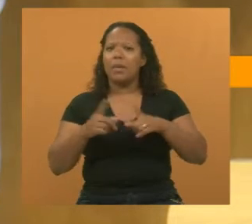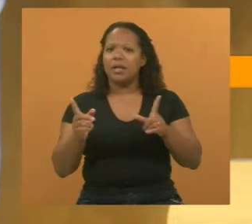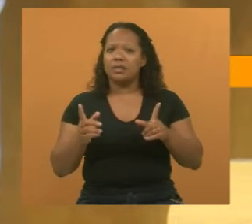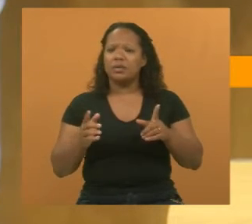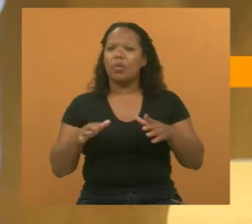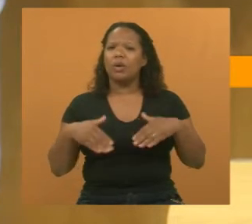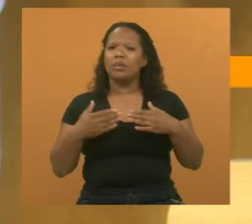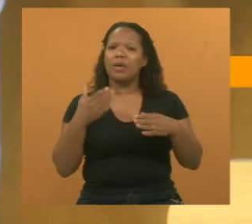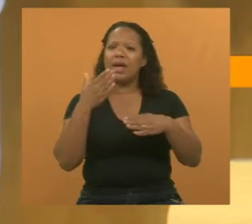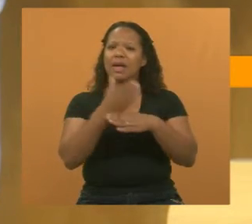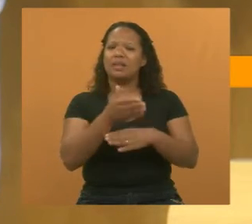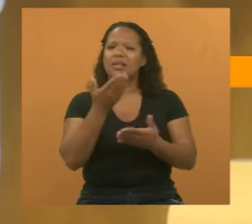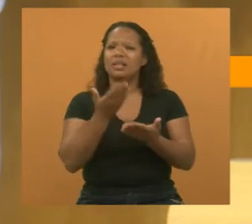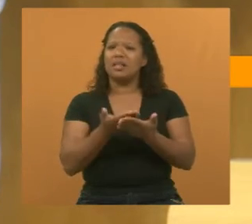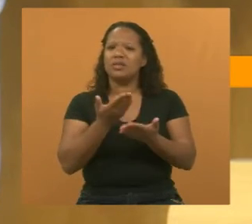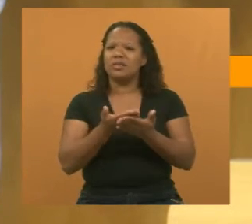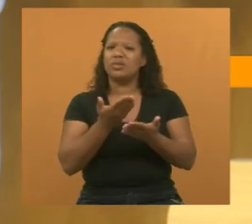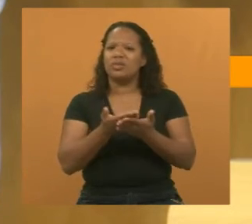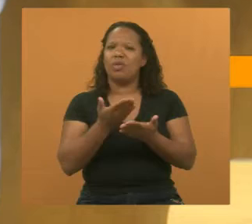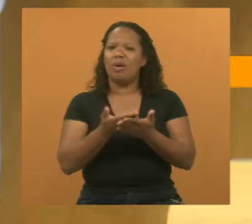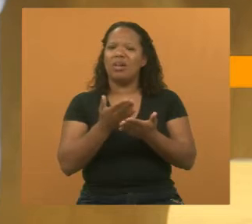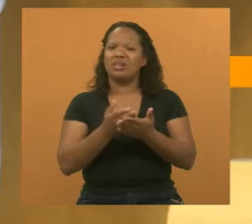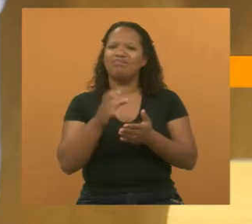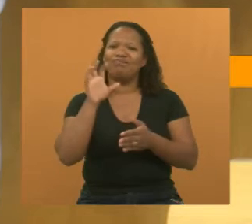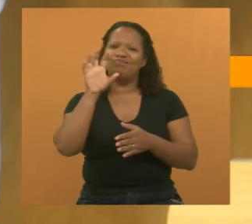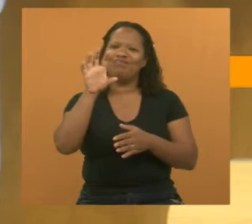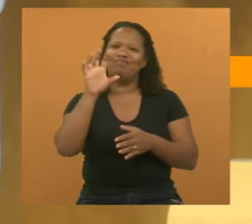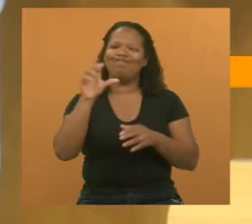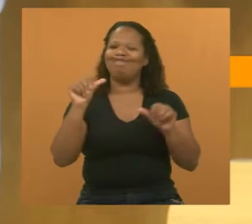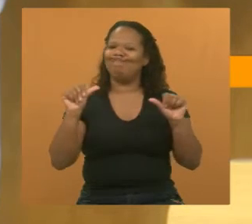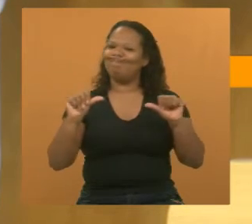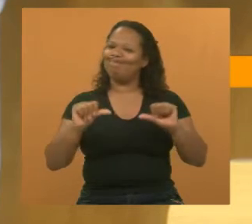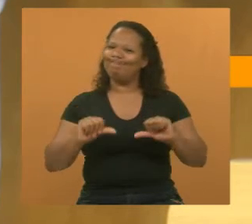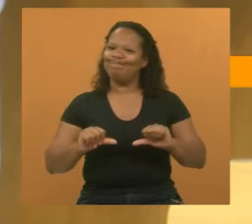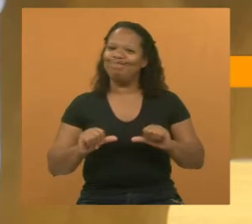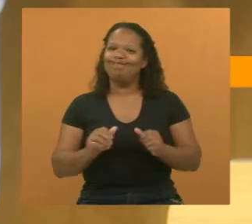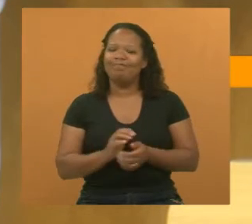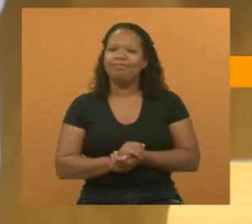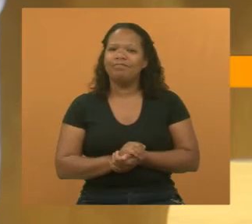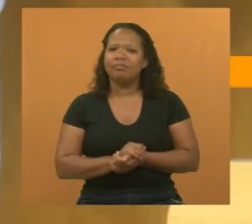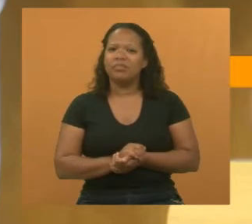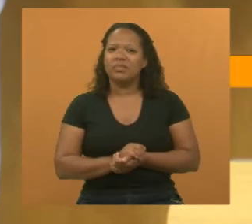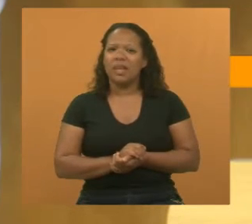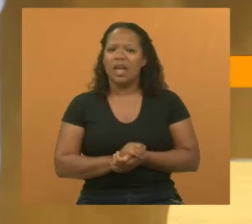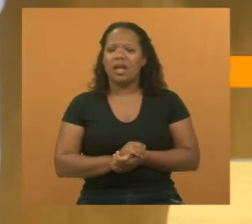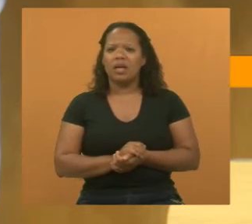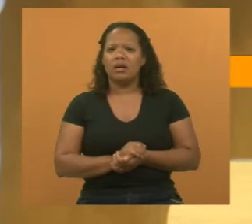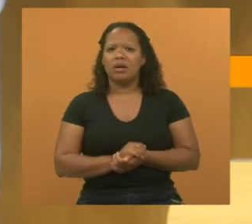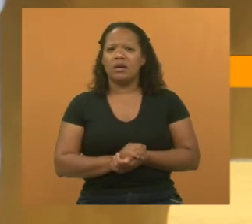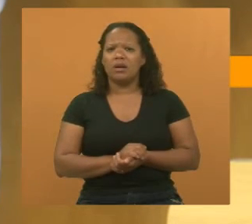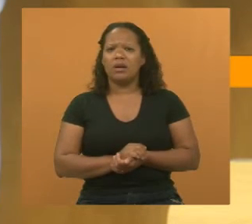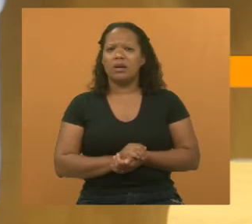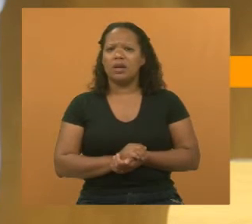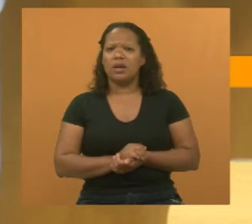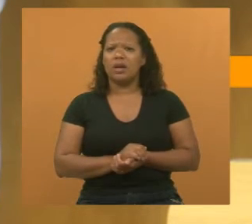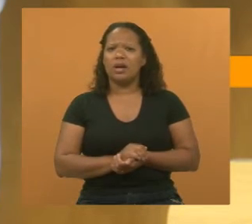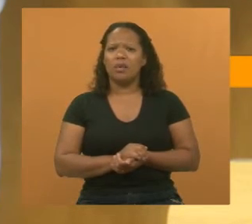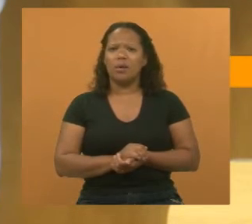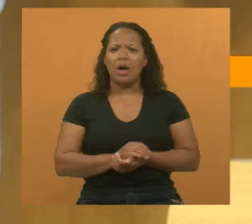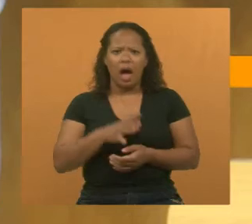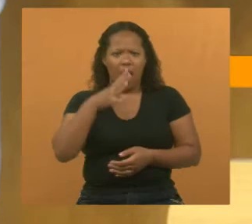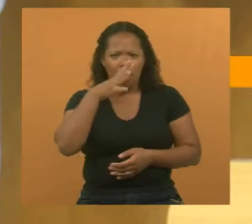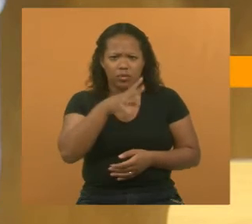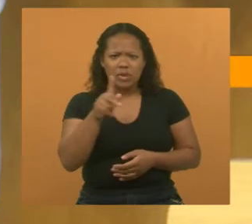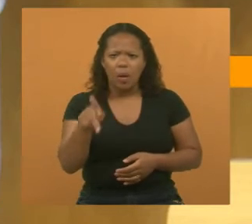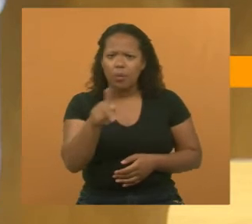escolas estaduais, aí a coisa complica. E eu não quero aqui jogar essa responsabilidade para o professor. O